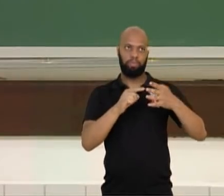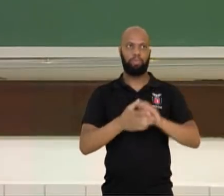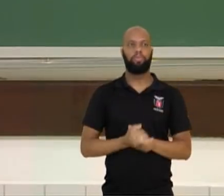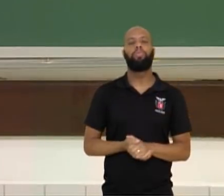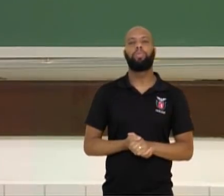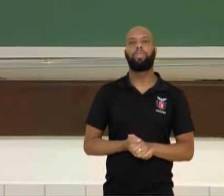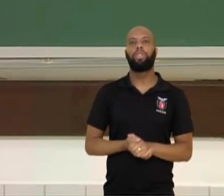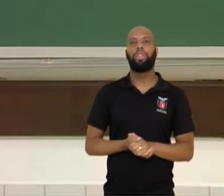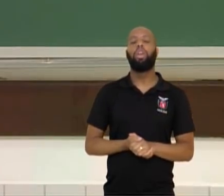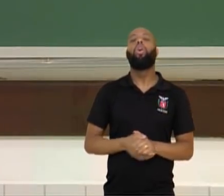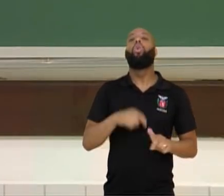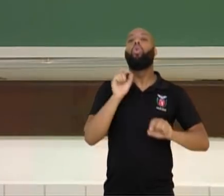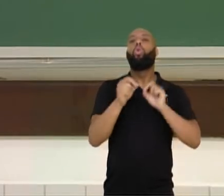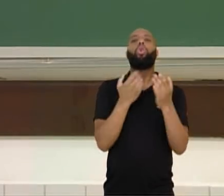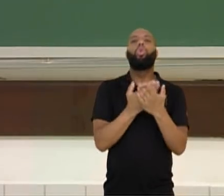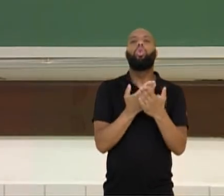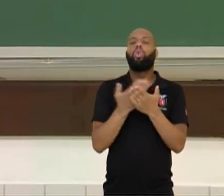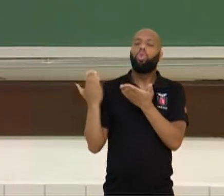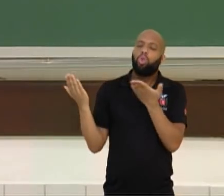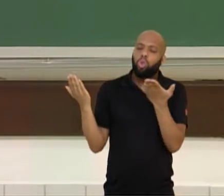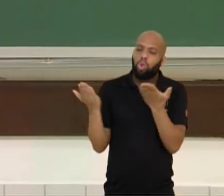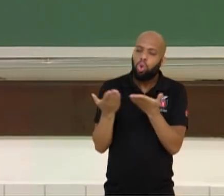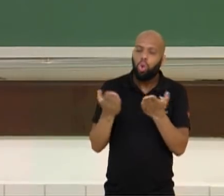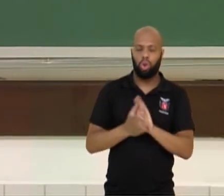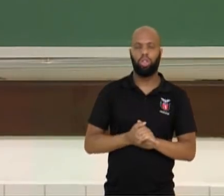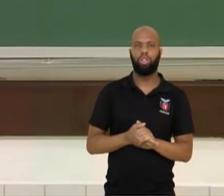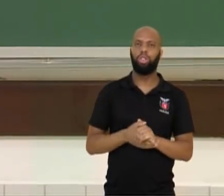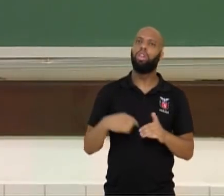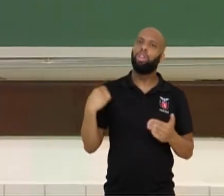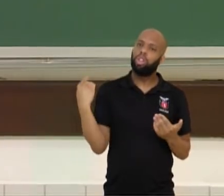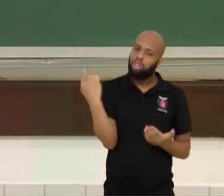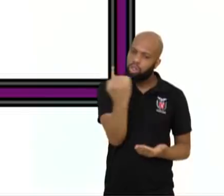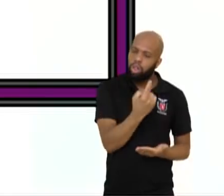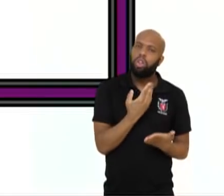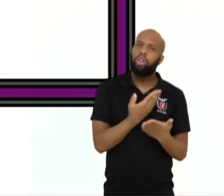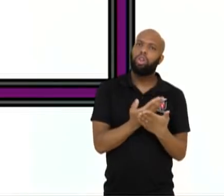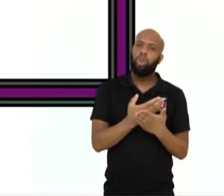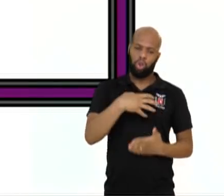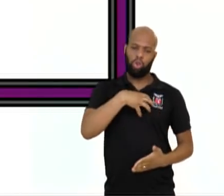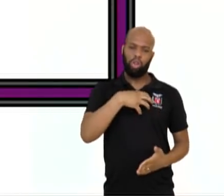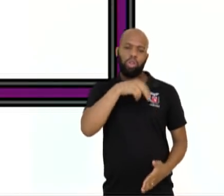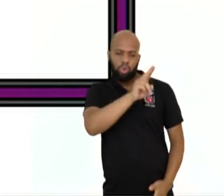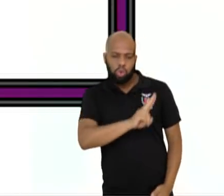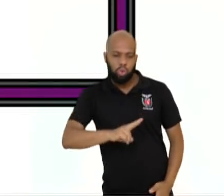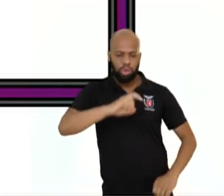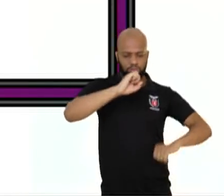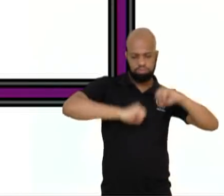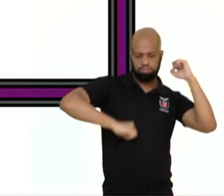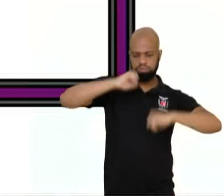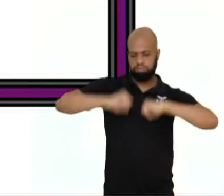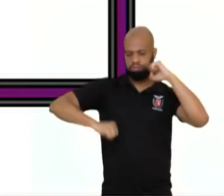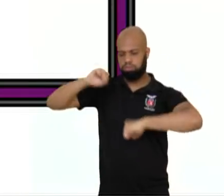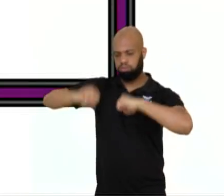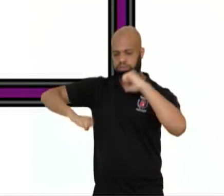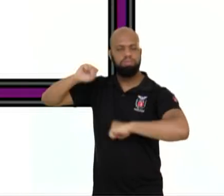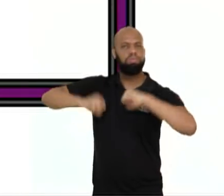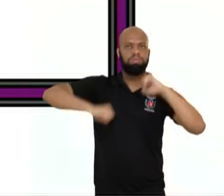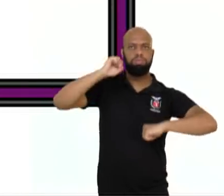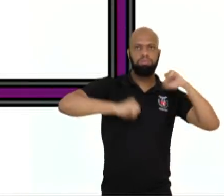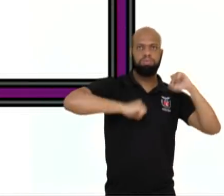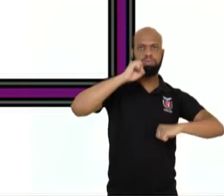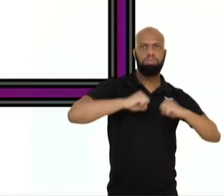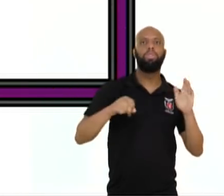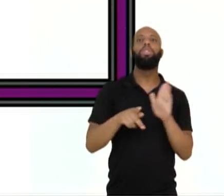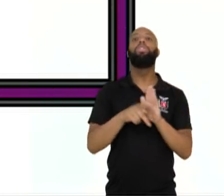Gente, o que a gente viu na aula de hoje? Então, na aula de hoje, a gente estudou o uso das máquinas térmicas, né? Falou mais um pouquinho sobre elas,